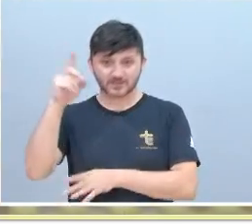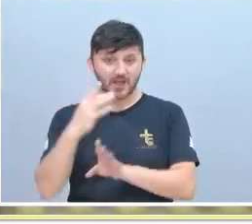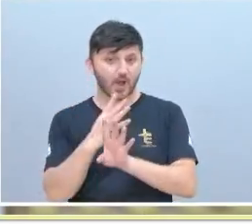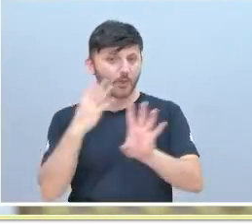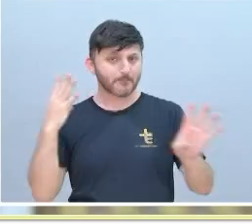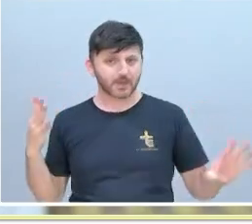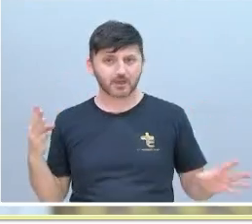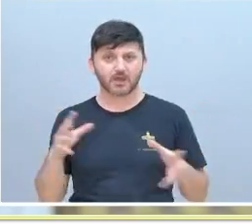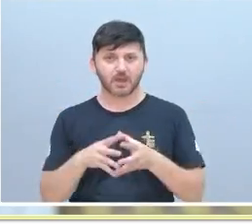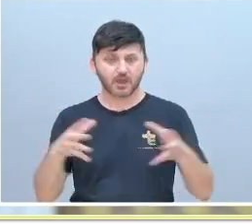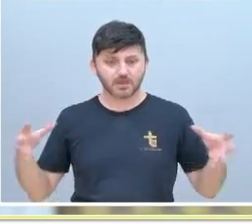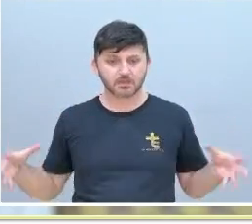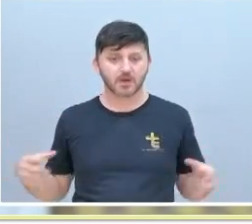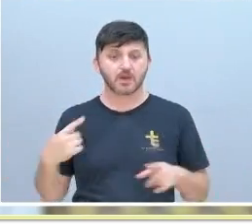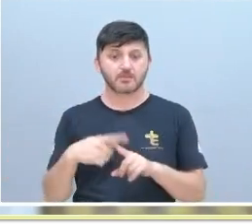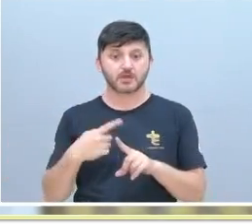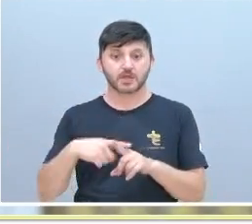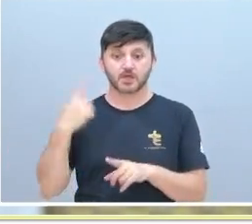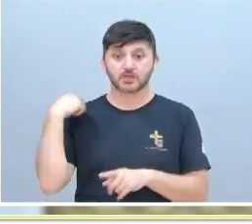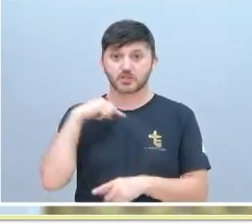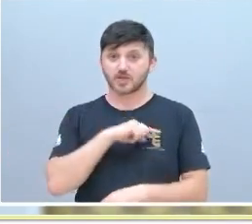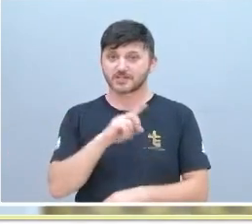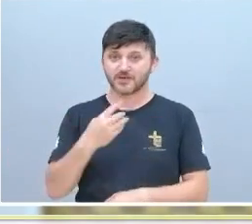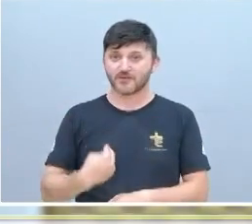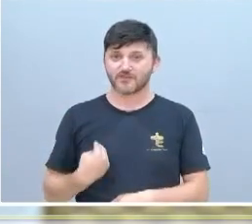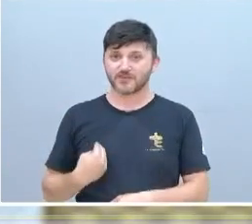Porque não vivemos de uma forma que atrai.